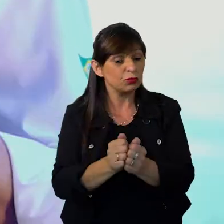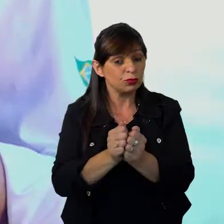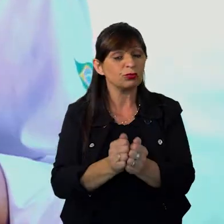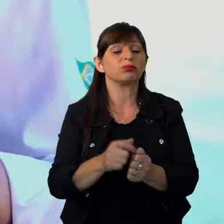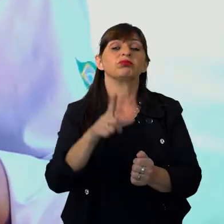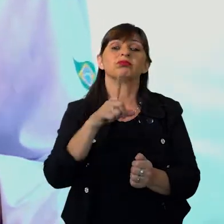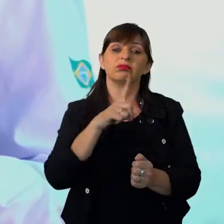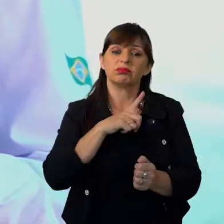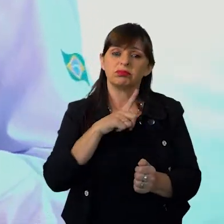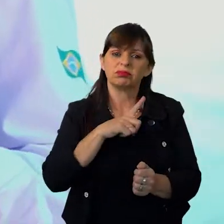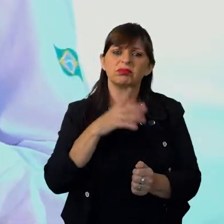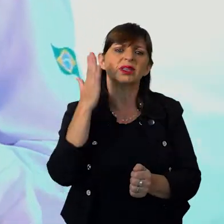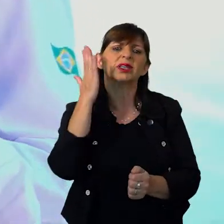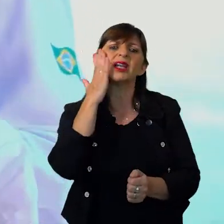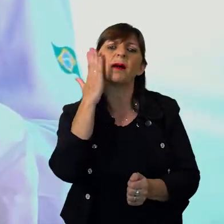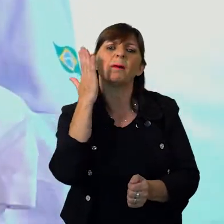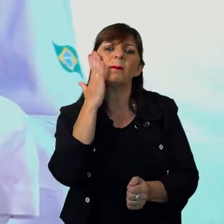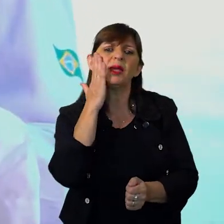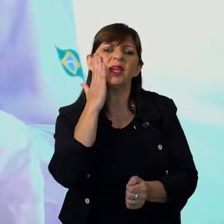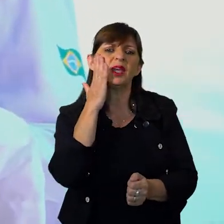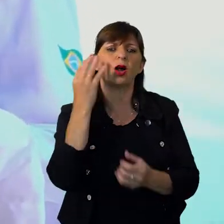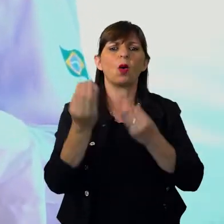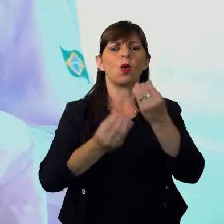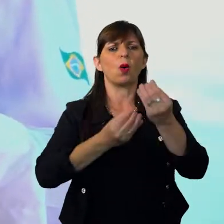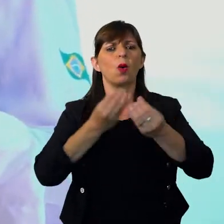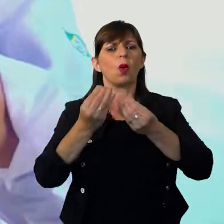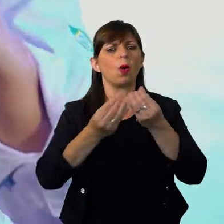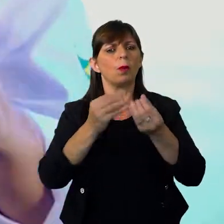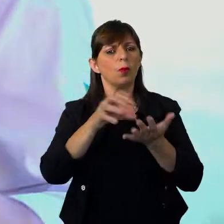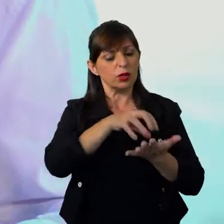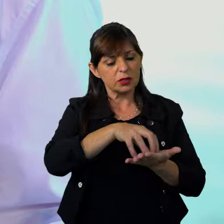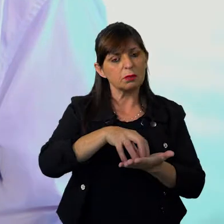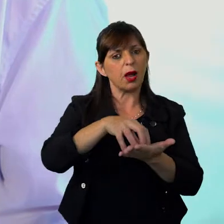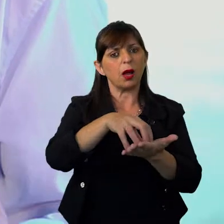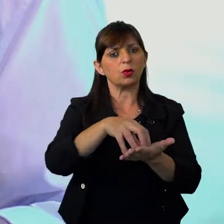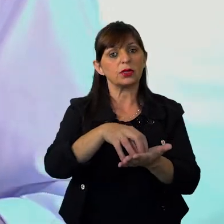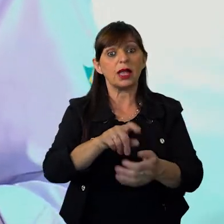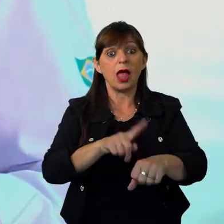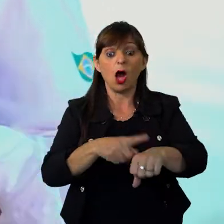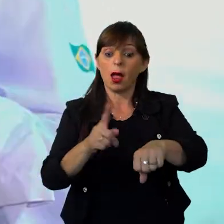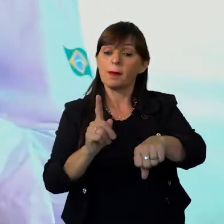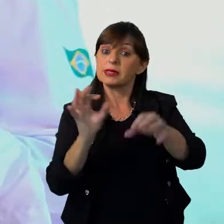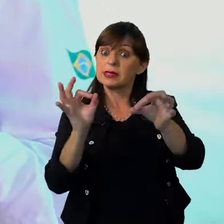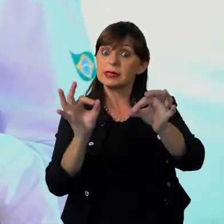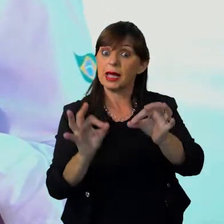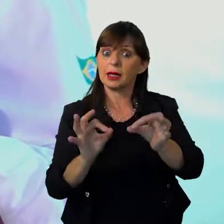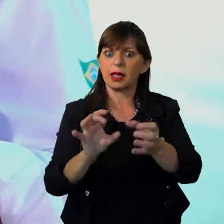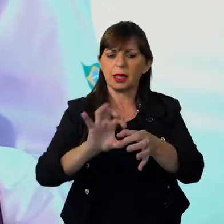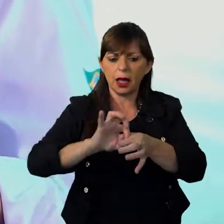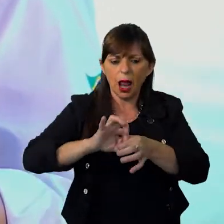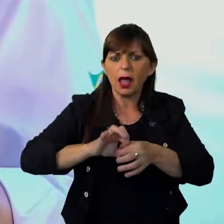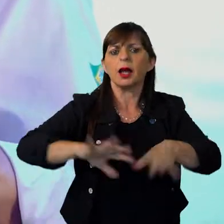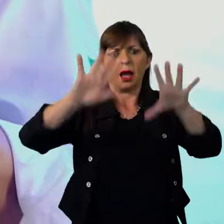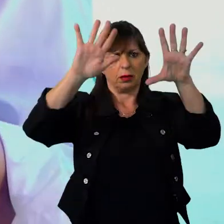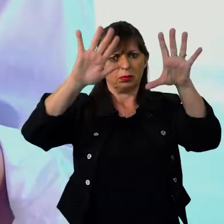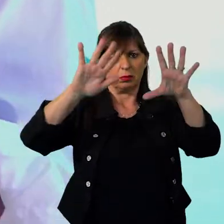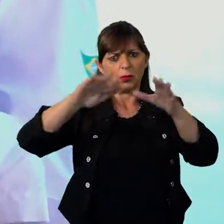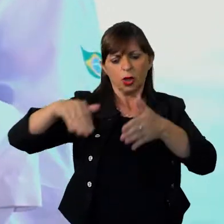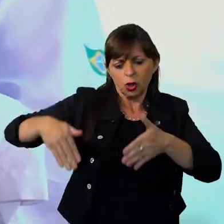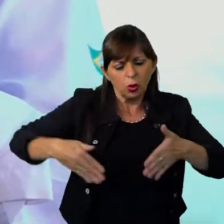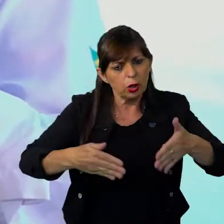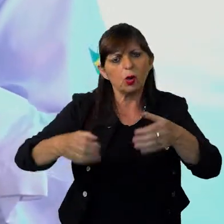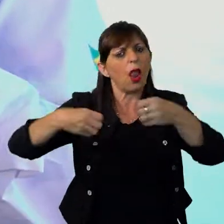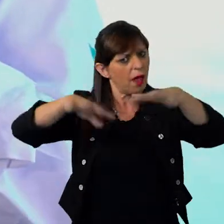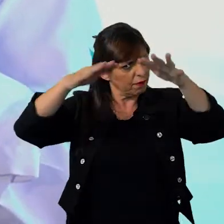dizia o momento certo de que as bolas poderiam ser largada sorriu abaixo é importante dizer que o rei não podia estar